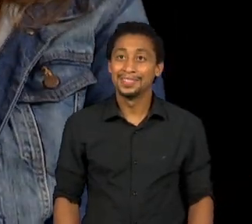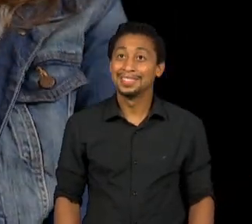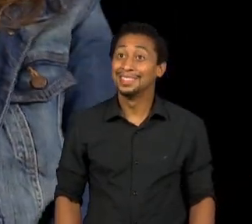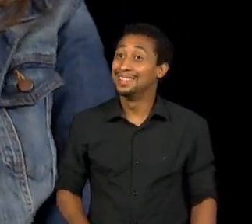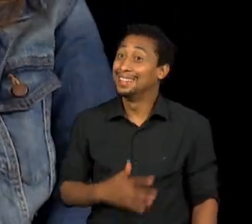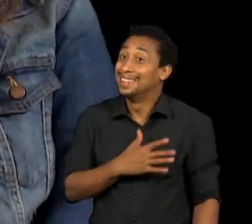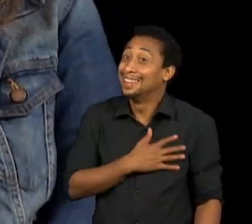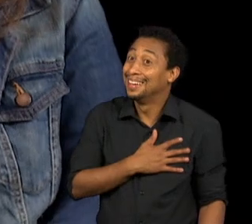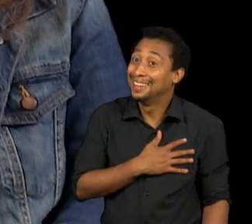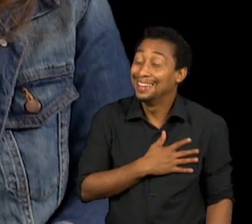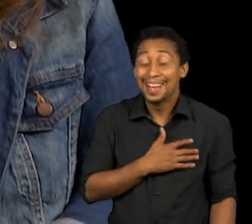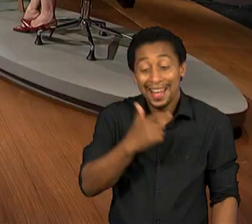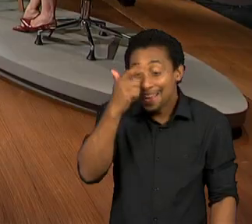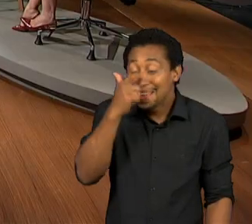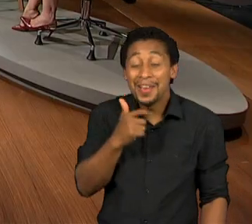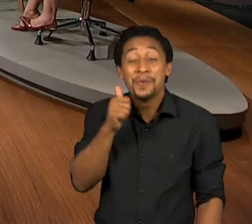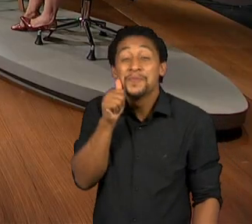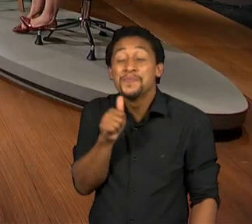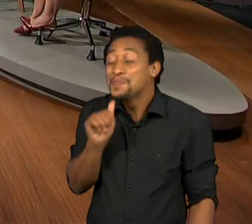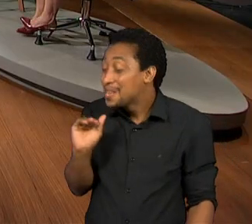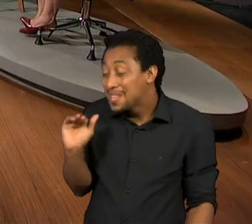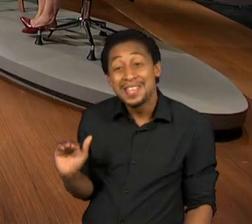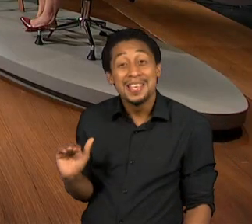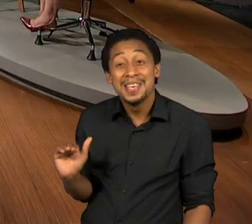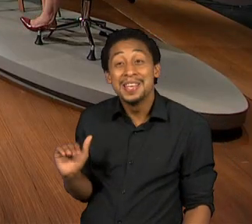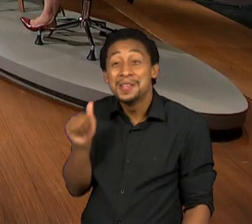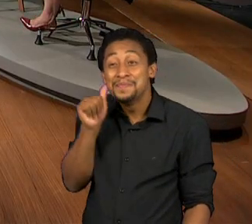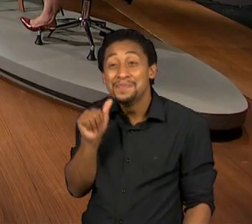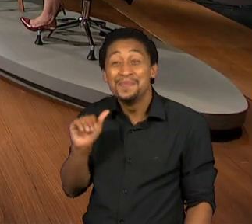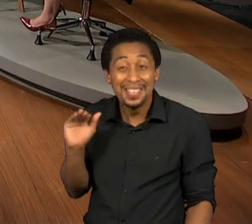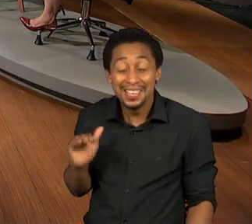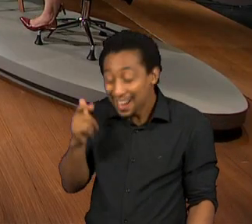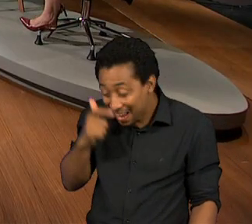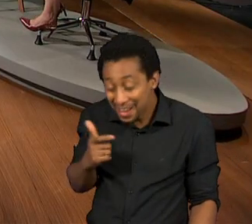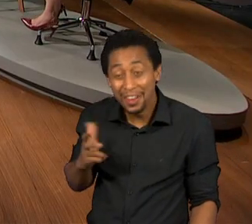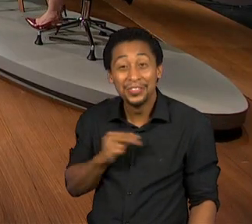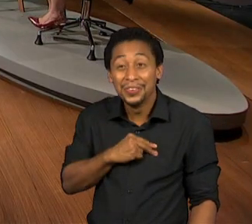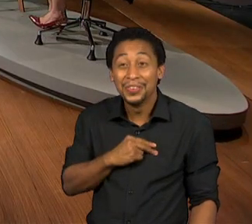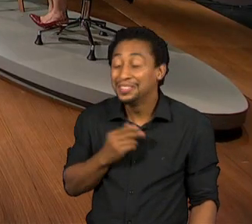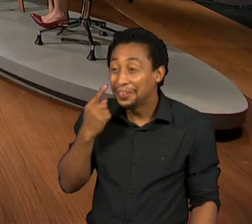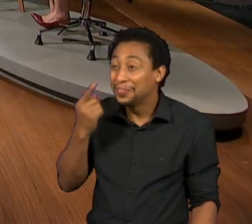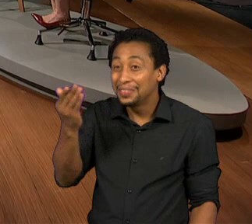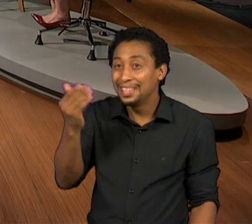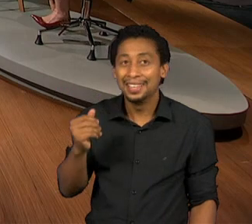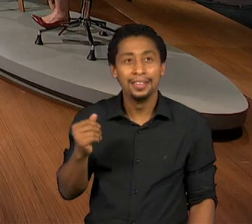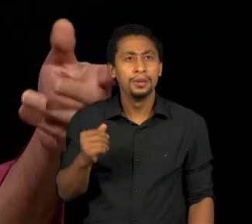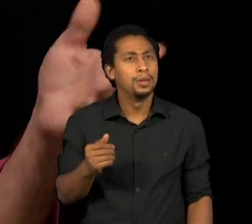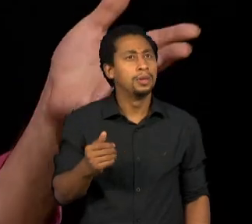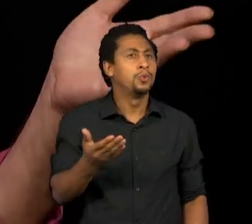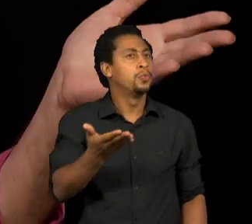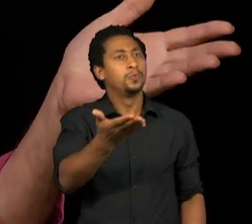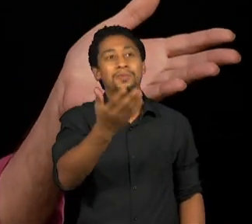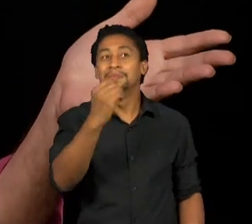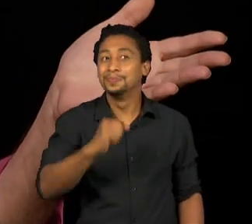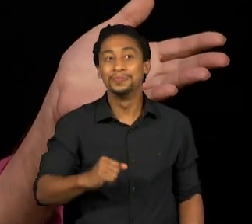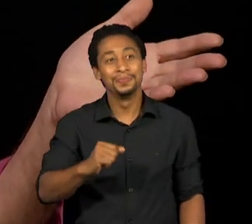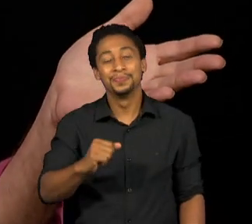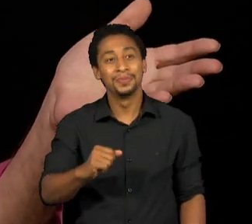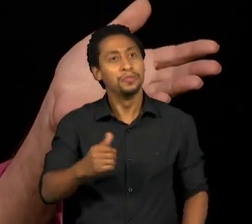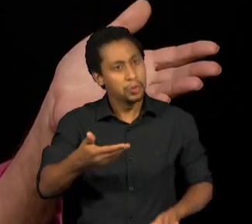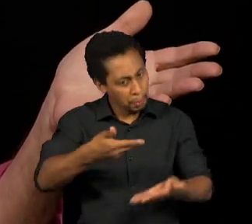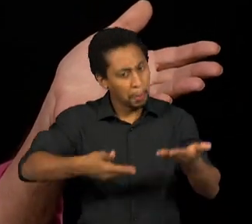Que menina, né? Eu fico me vendo que menininha. Como é que você vê esse envolvimento de um cara como o Antônio Hermílio